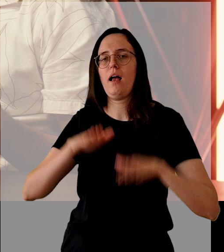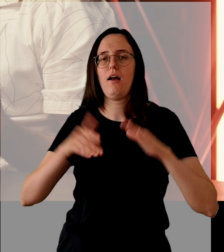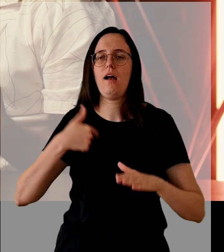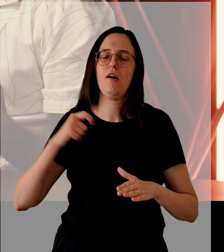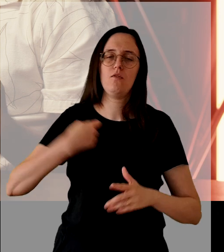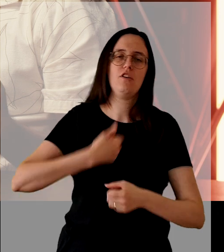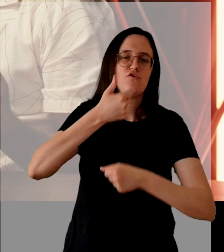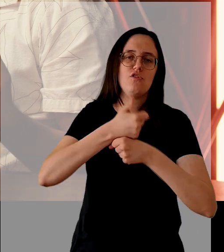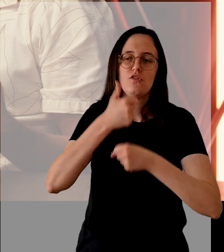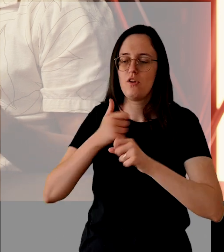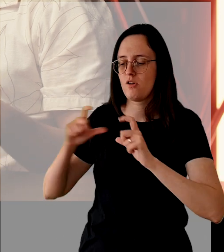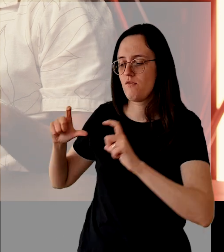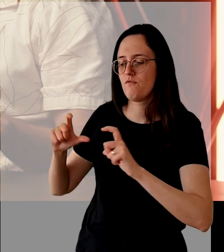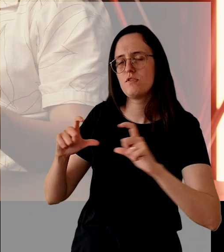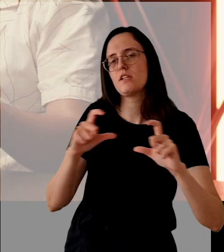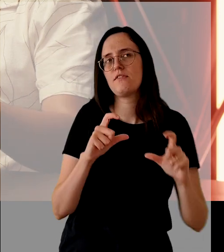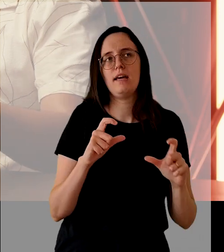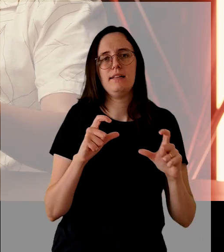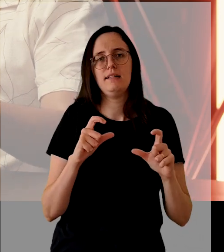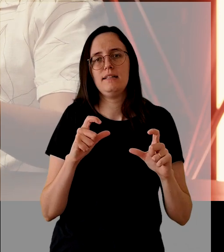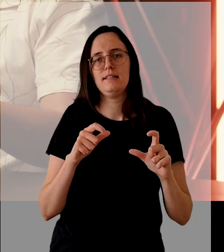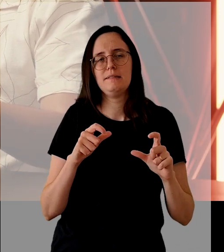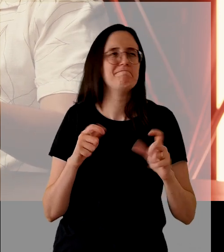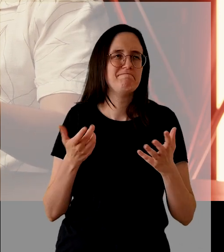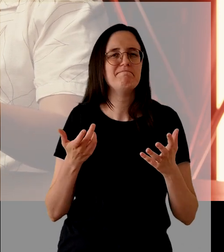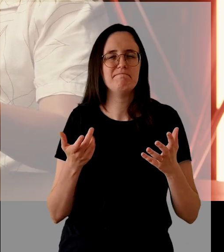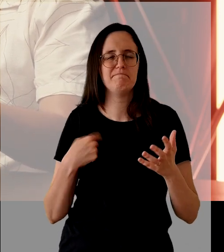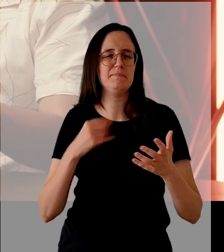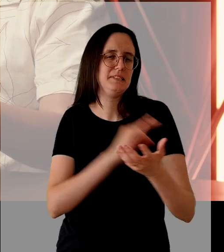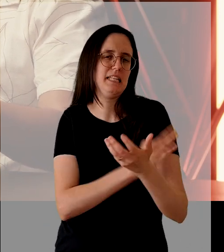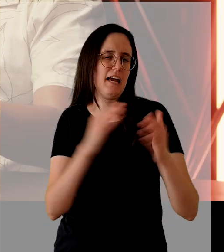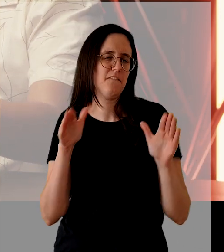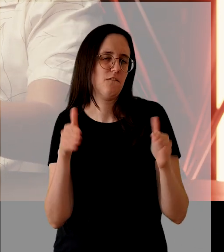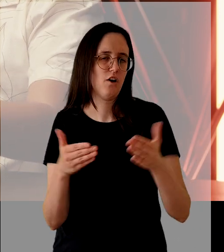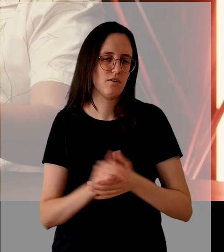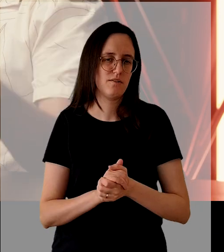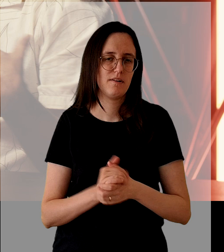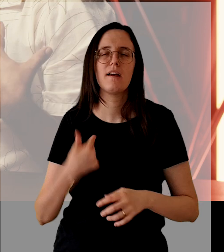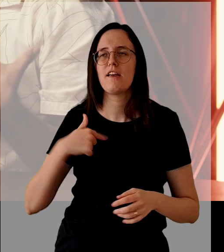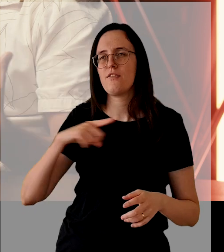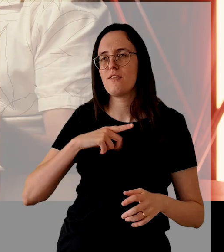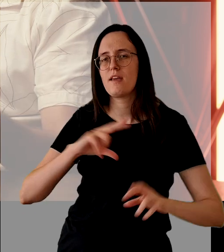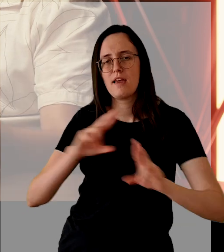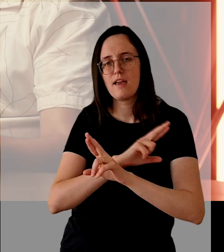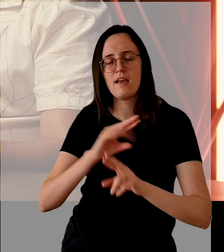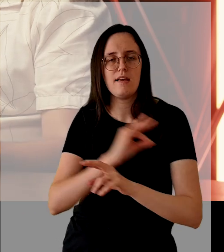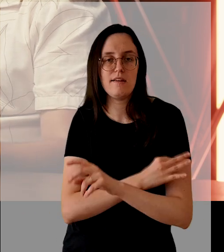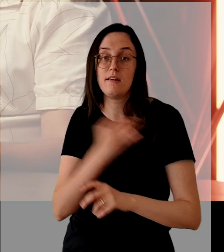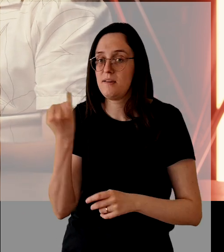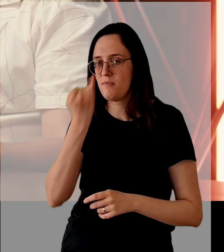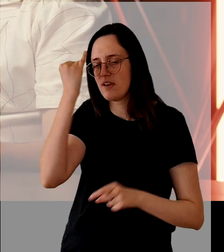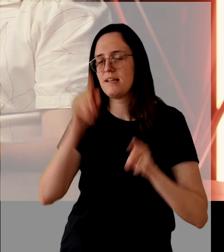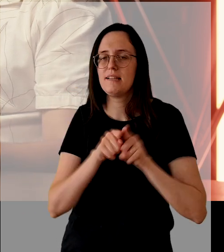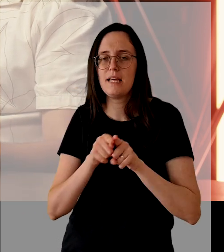seja um diretor de fotografia bastante técnico, eu tenho uma relação com a técnica muito